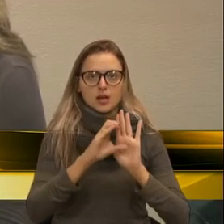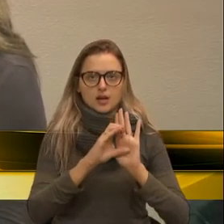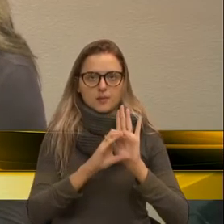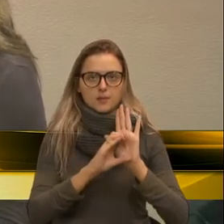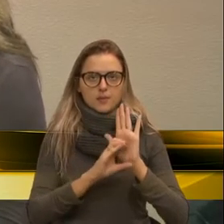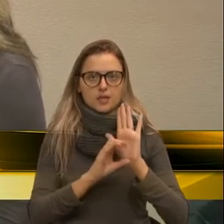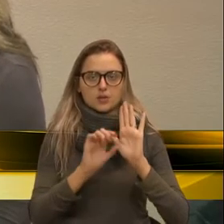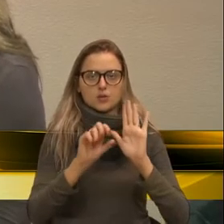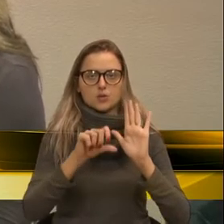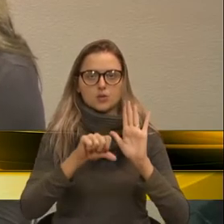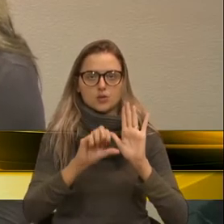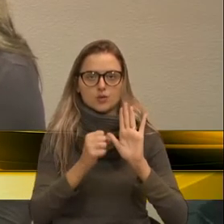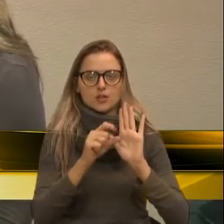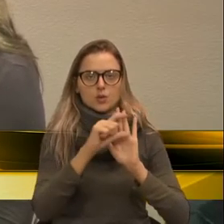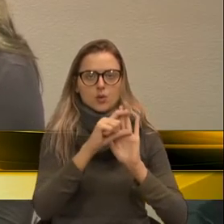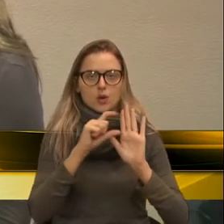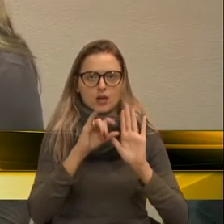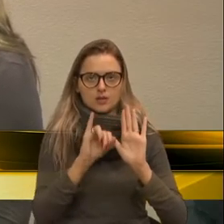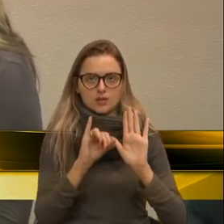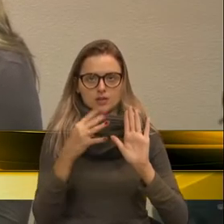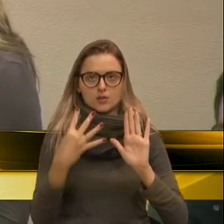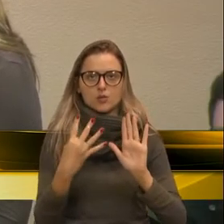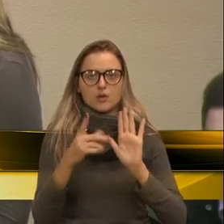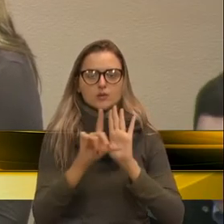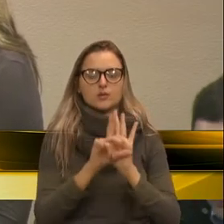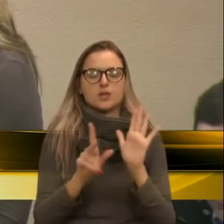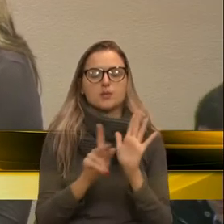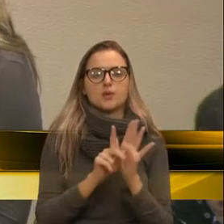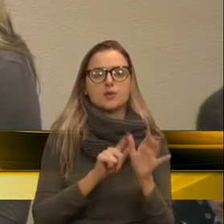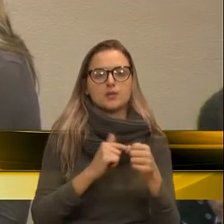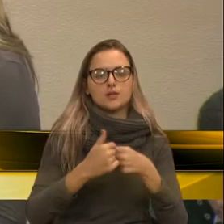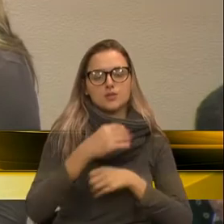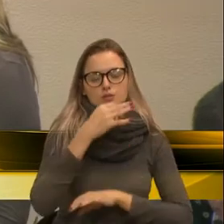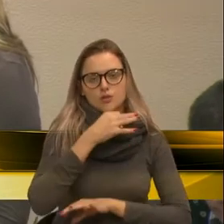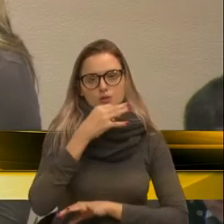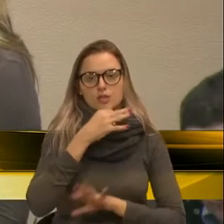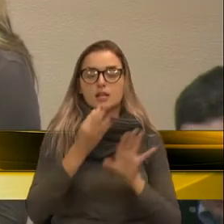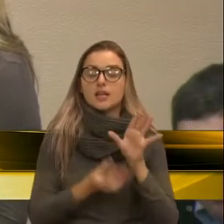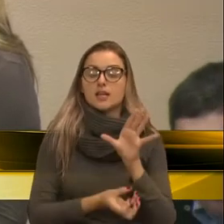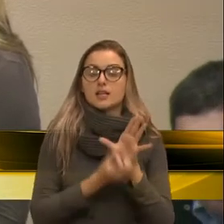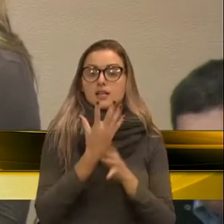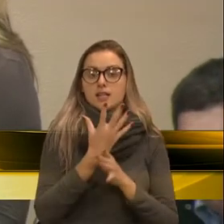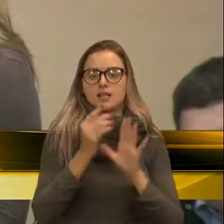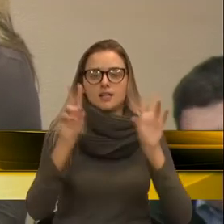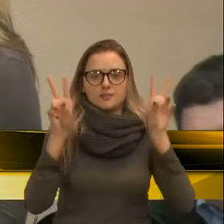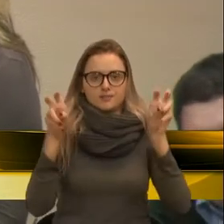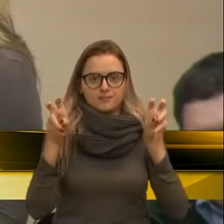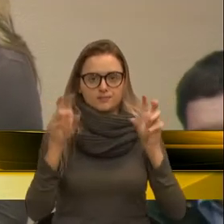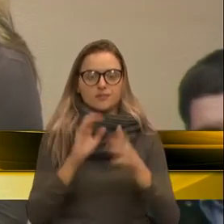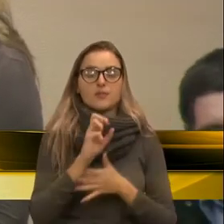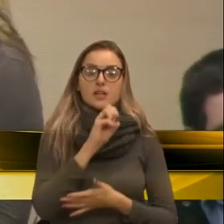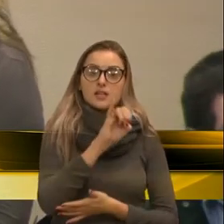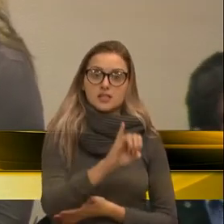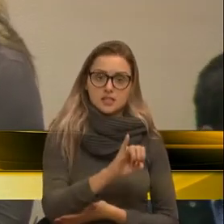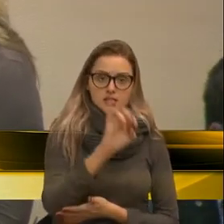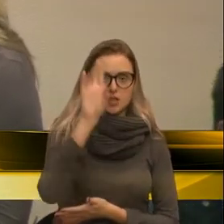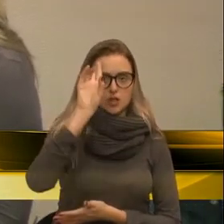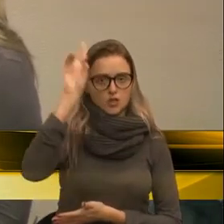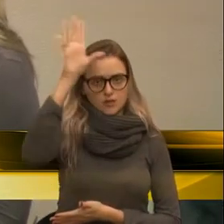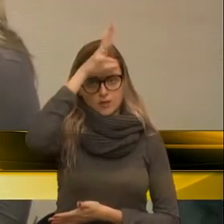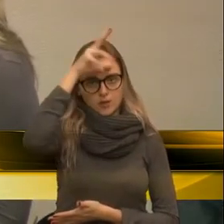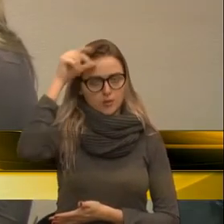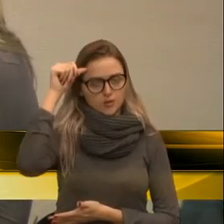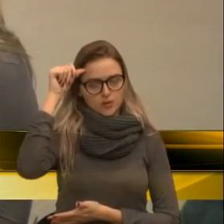94, inciso 4 da Lei Orgânica do Município, que estabelece que, abre aspas, se o prefeito